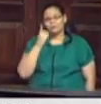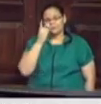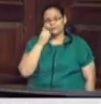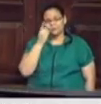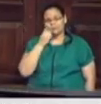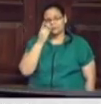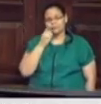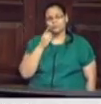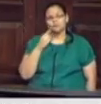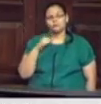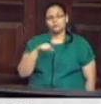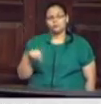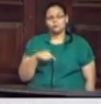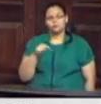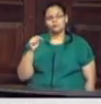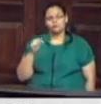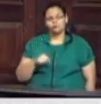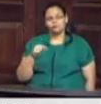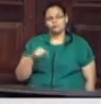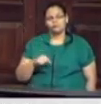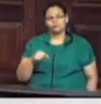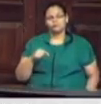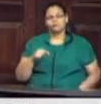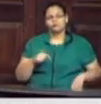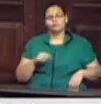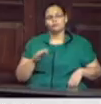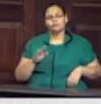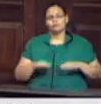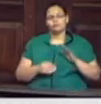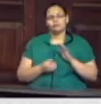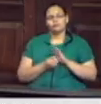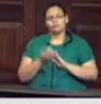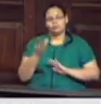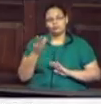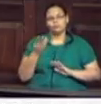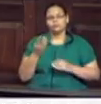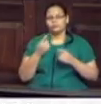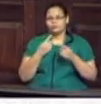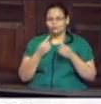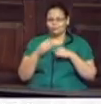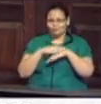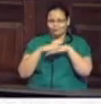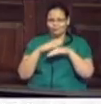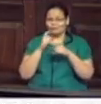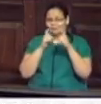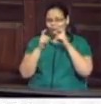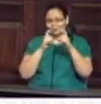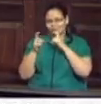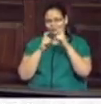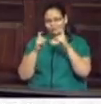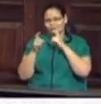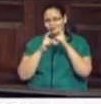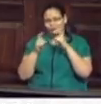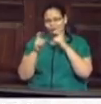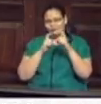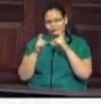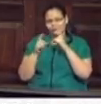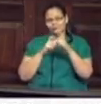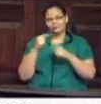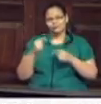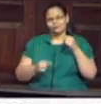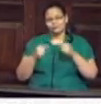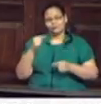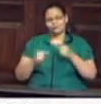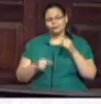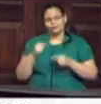aqui, que por muitas vezes fizemos aqui uma discussão das políticas nacionais,